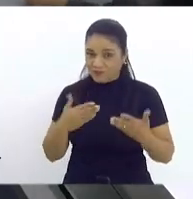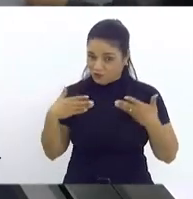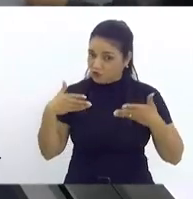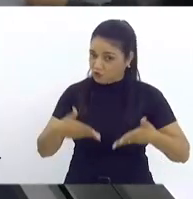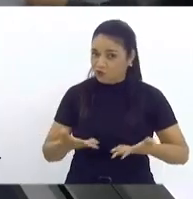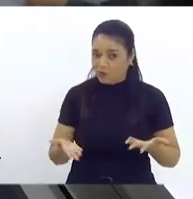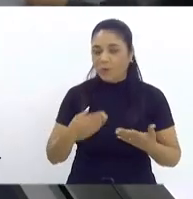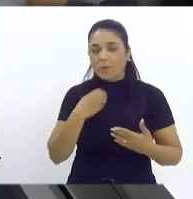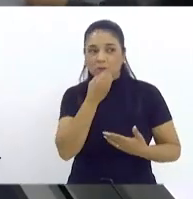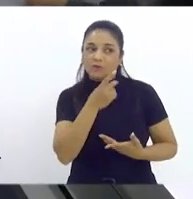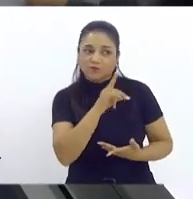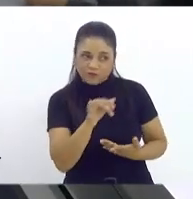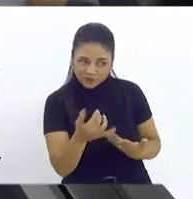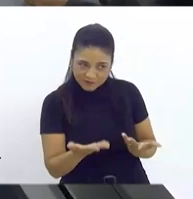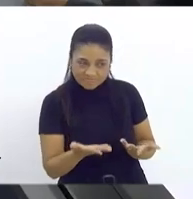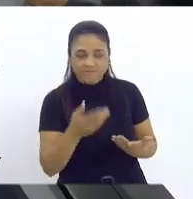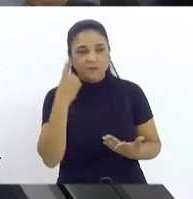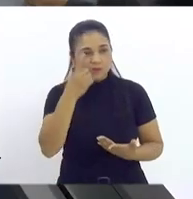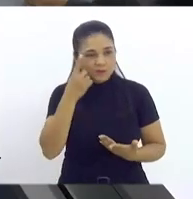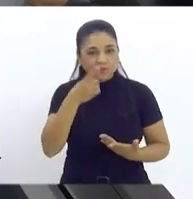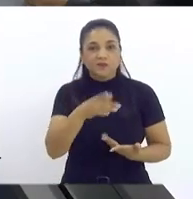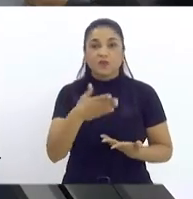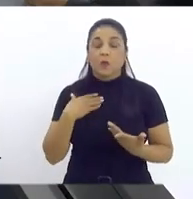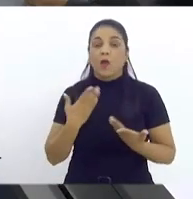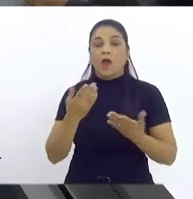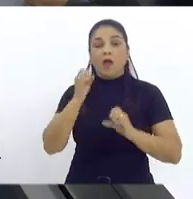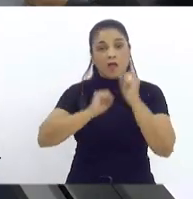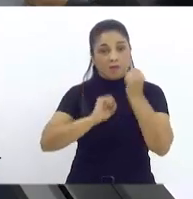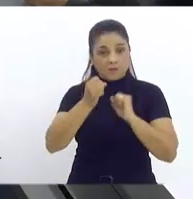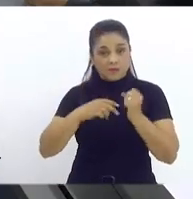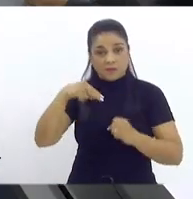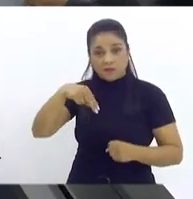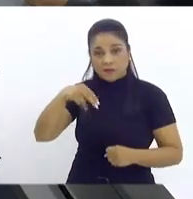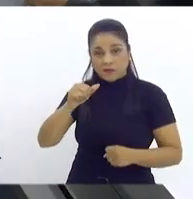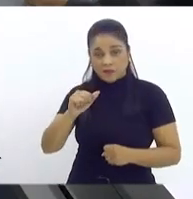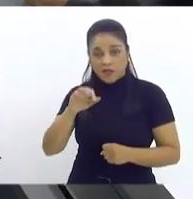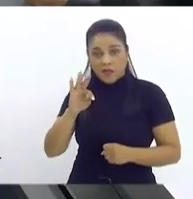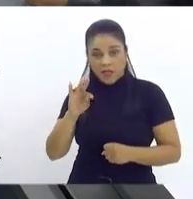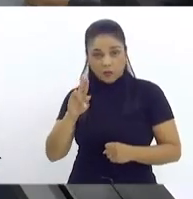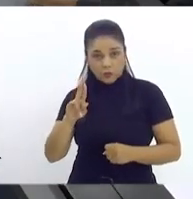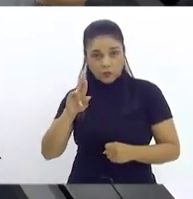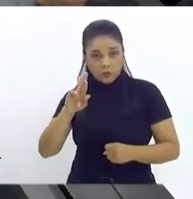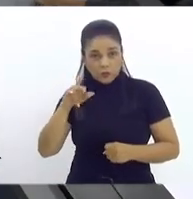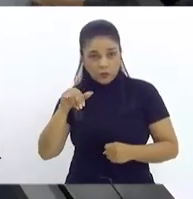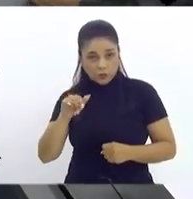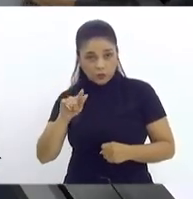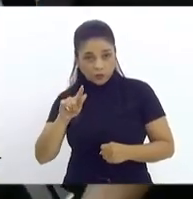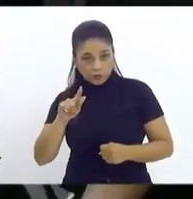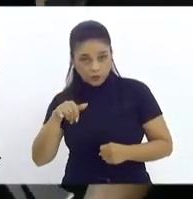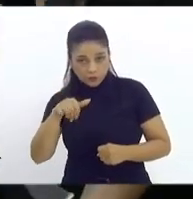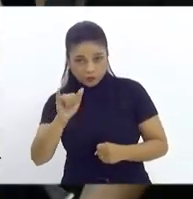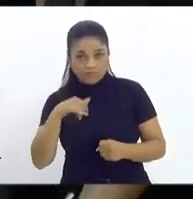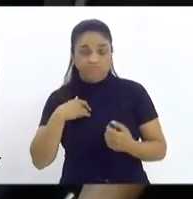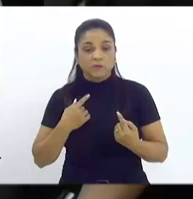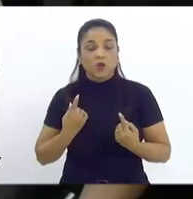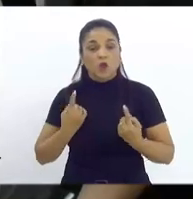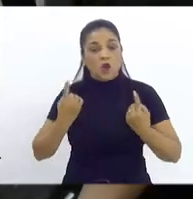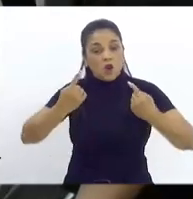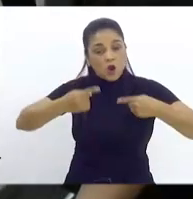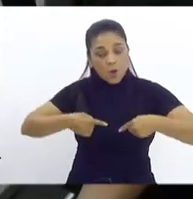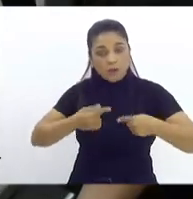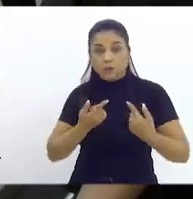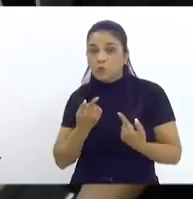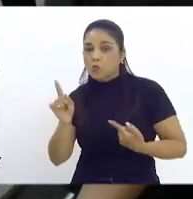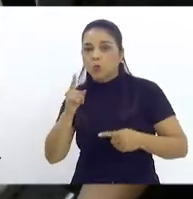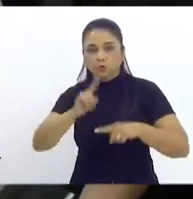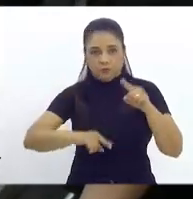A gente compete, a empresa Natuz, ela compete no seu produto com outros serviços.